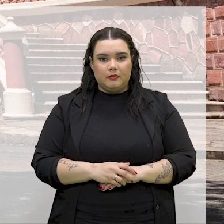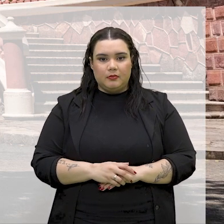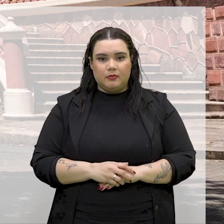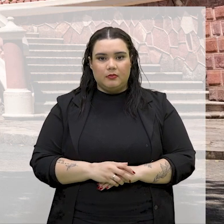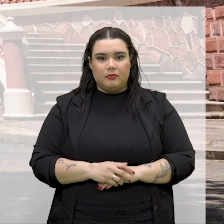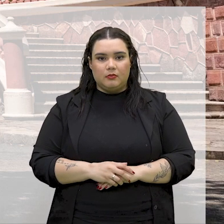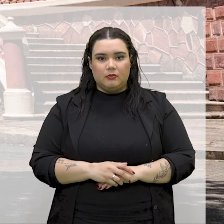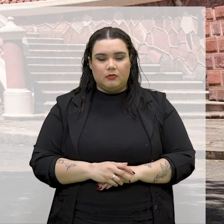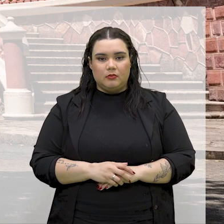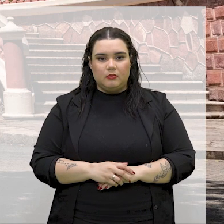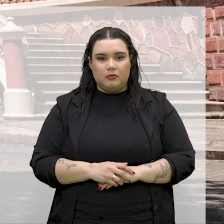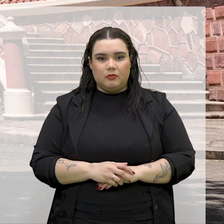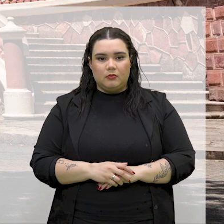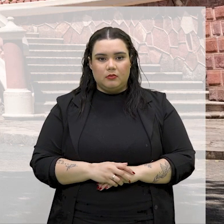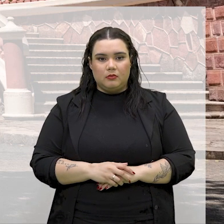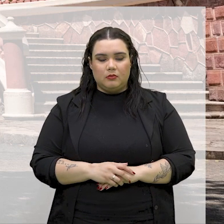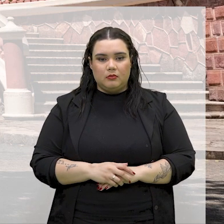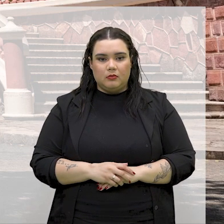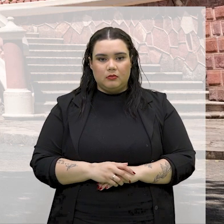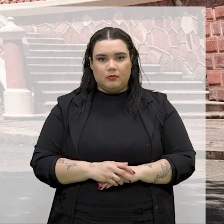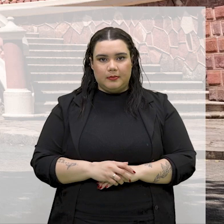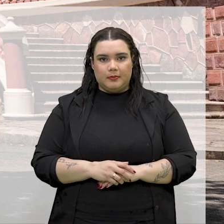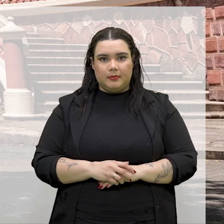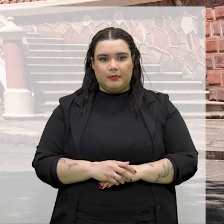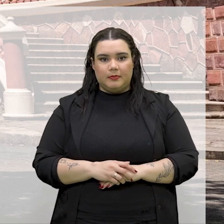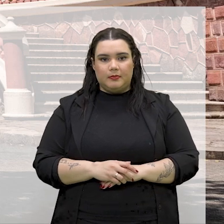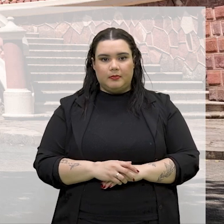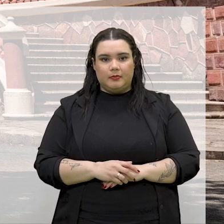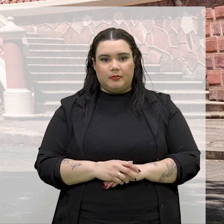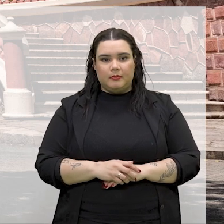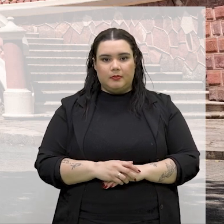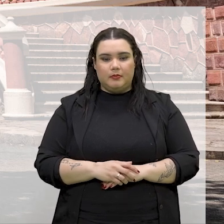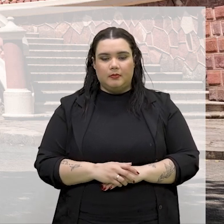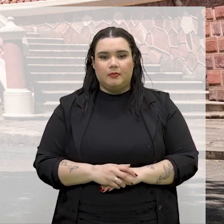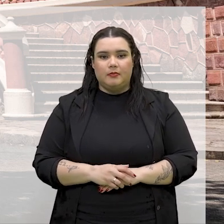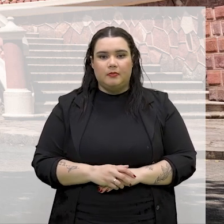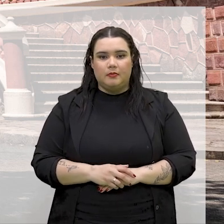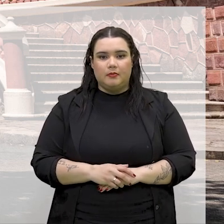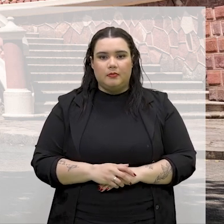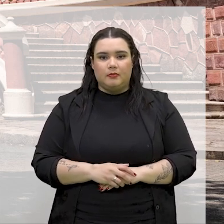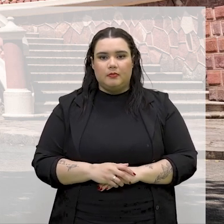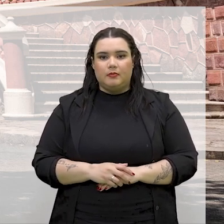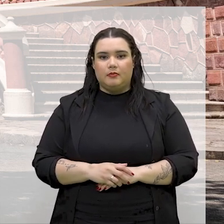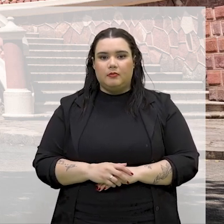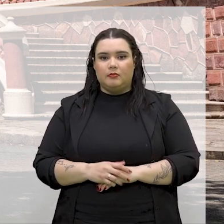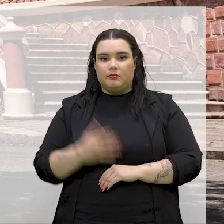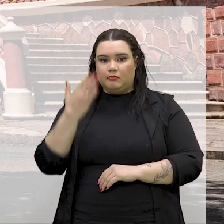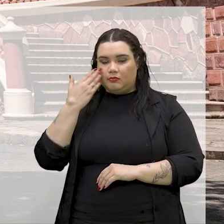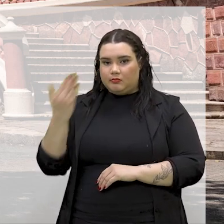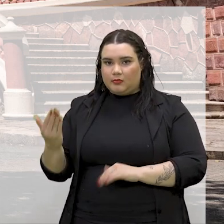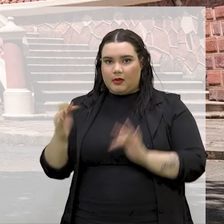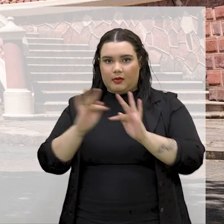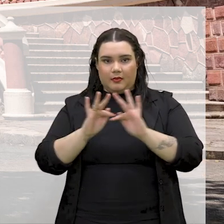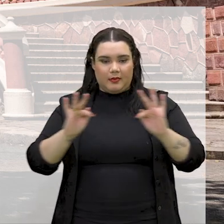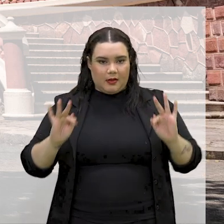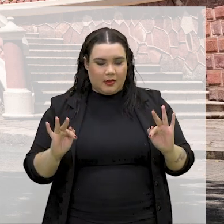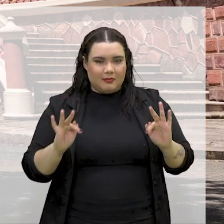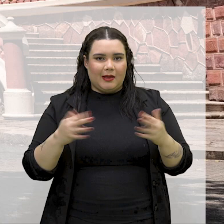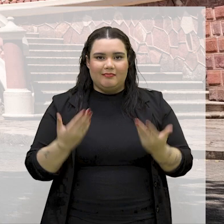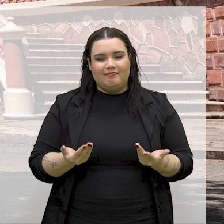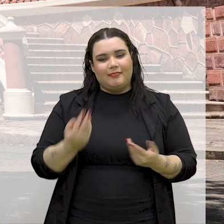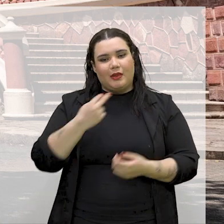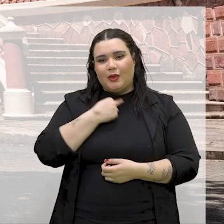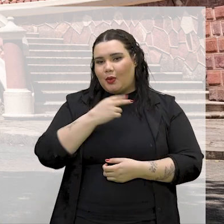né? No, I can't be in two places at once. Não, eu não posso